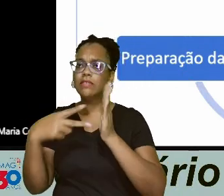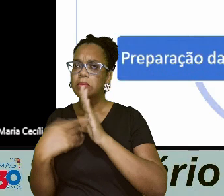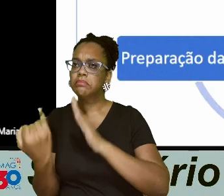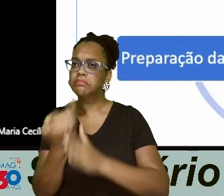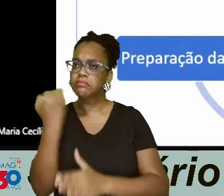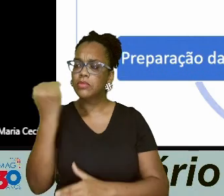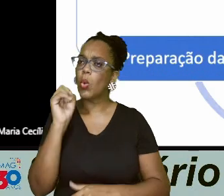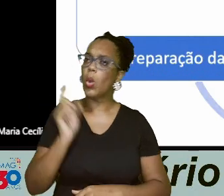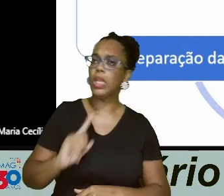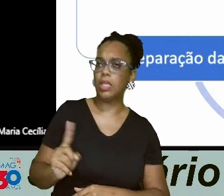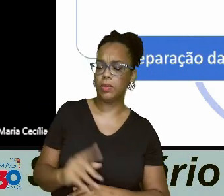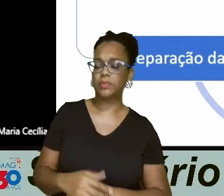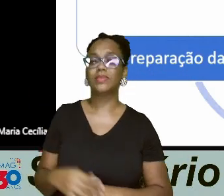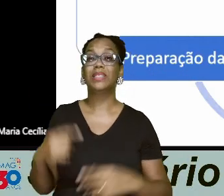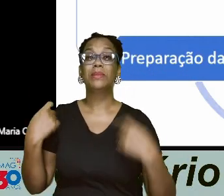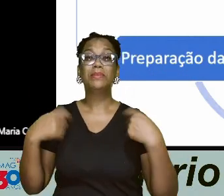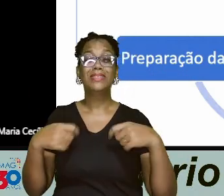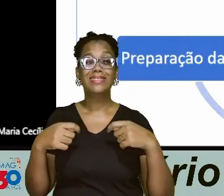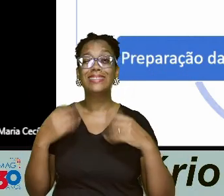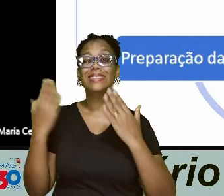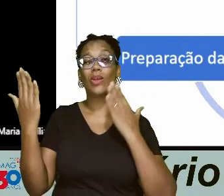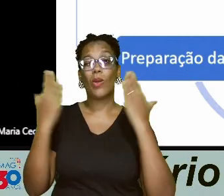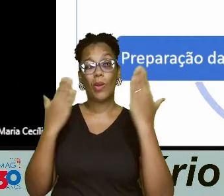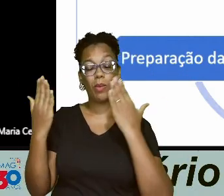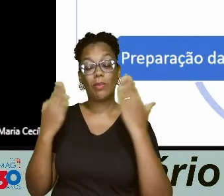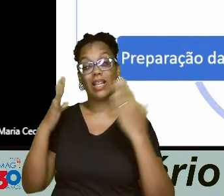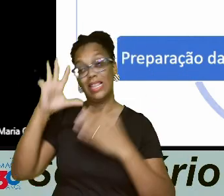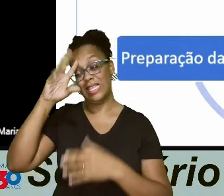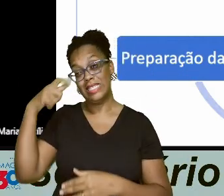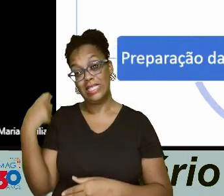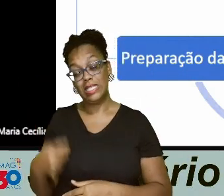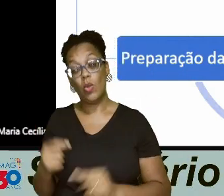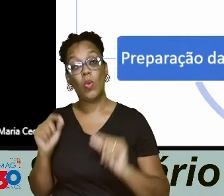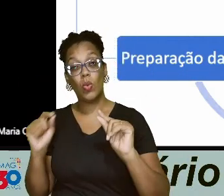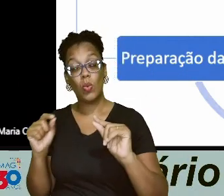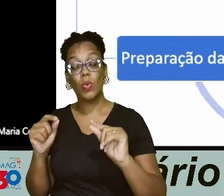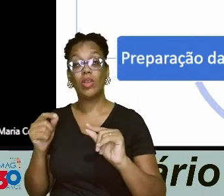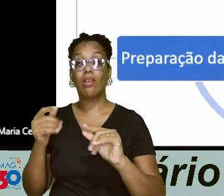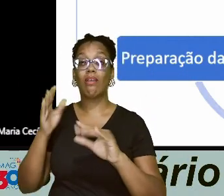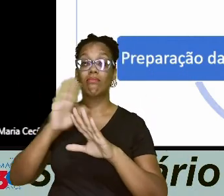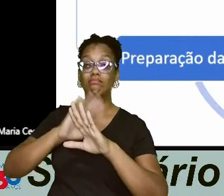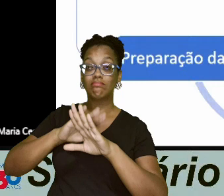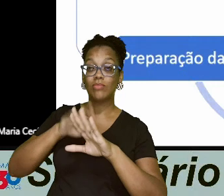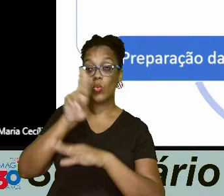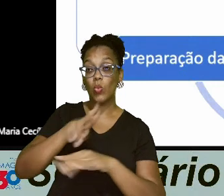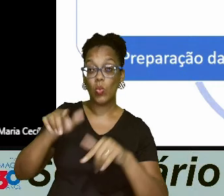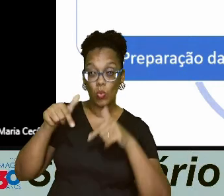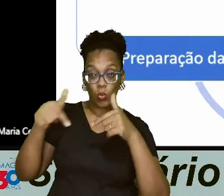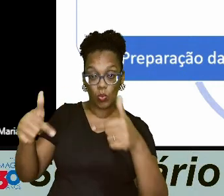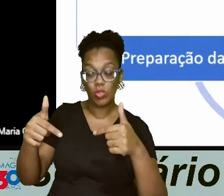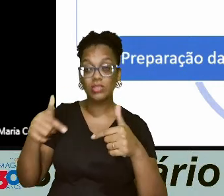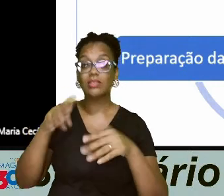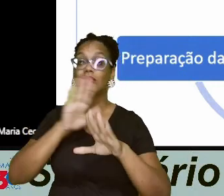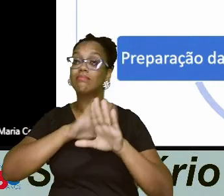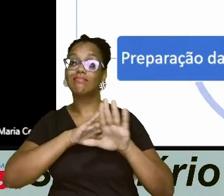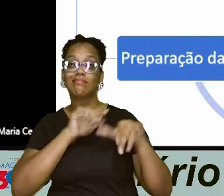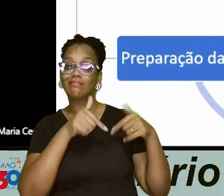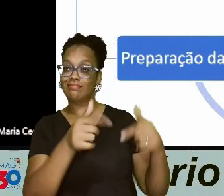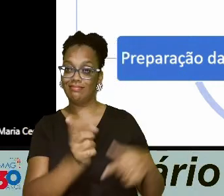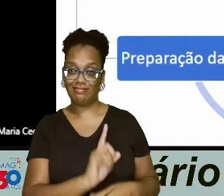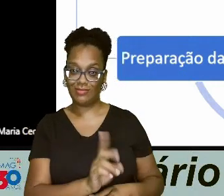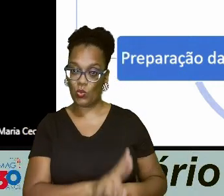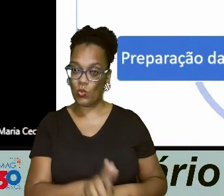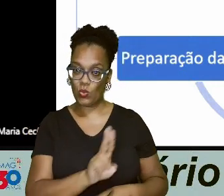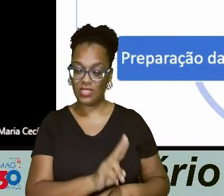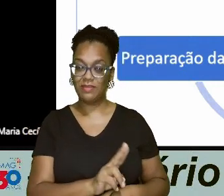o que demandaria uma comparação entre decisões nas quais o precedente foi aplicado e nas quais ele não foi aplicado. Mas isso seria uma